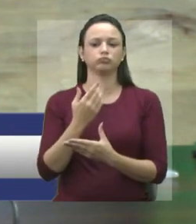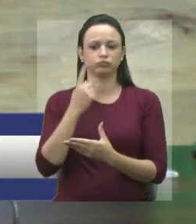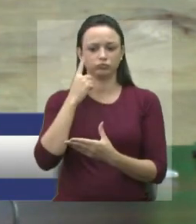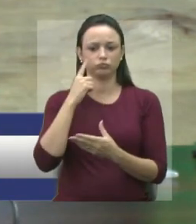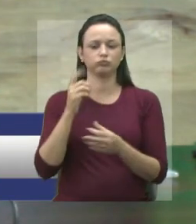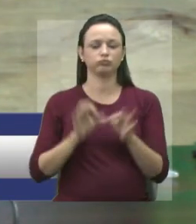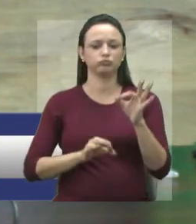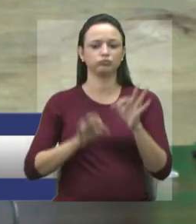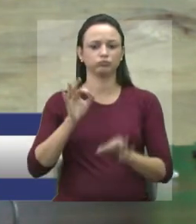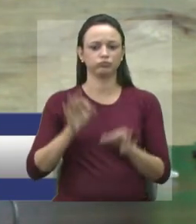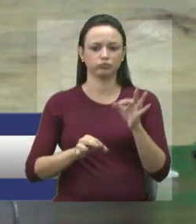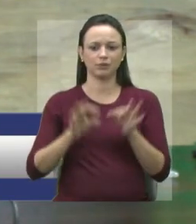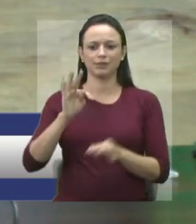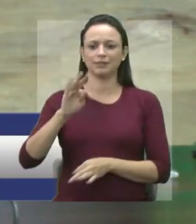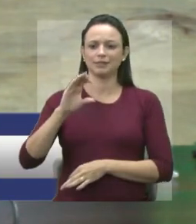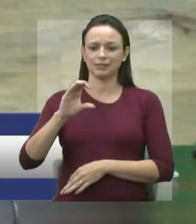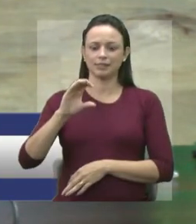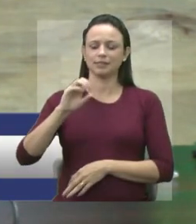processo